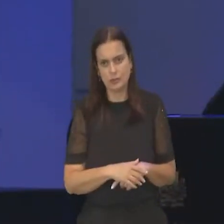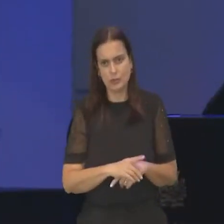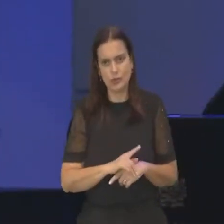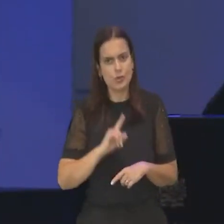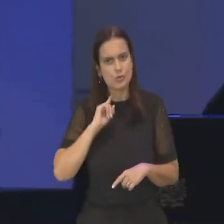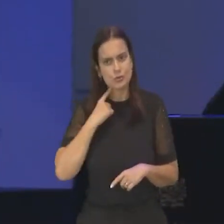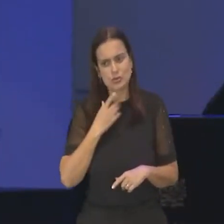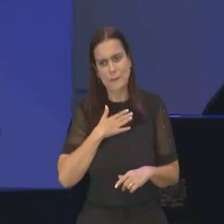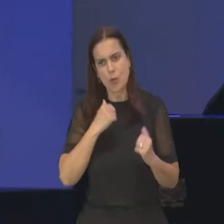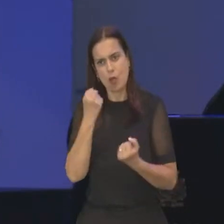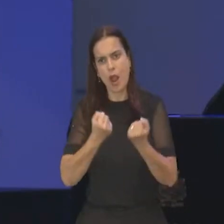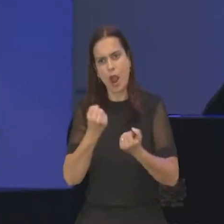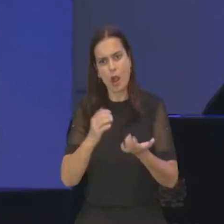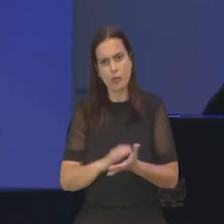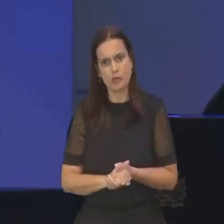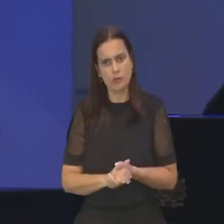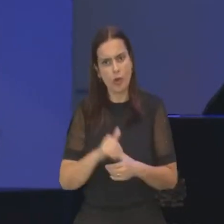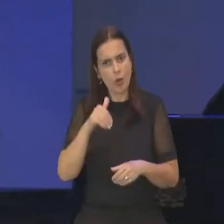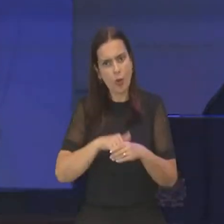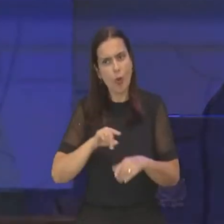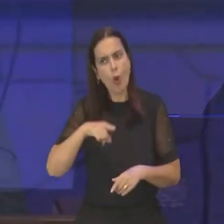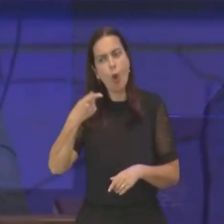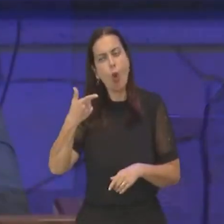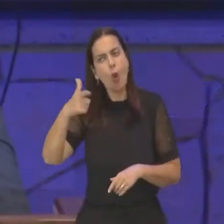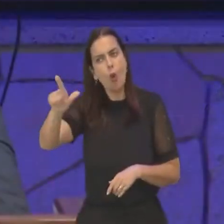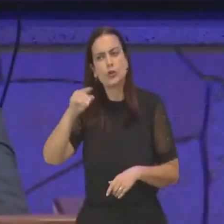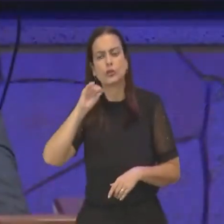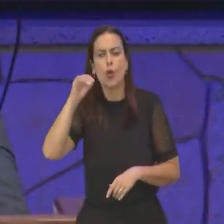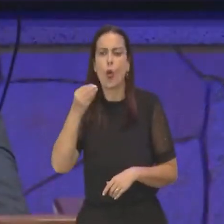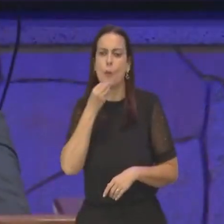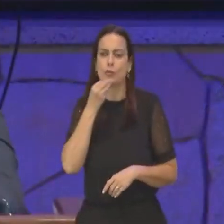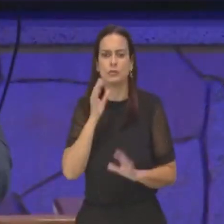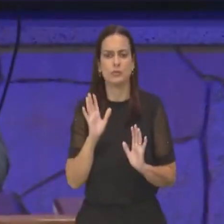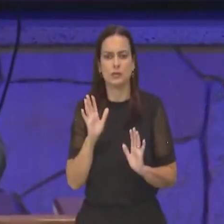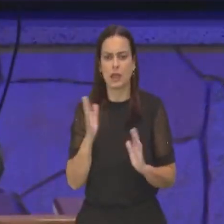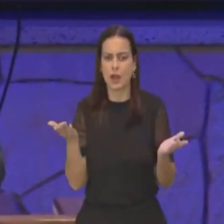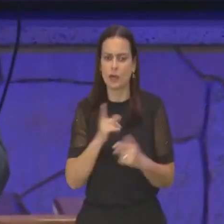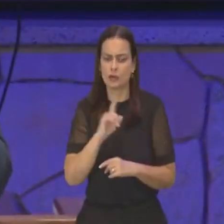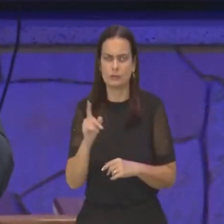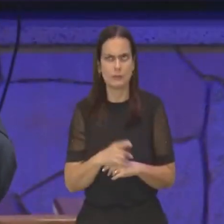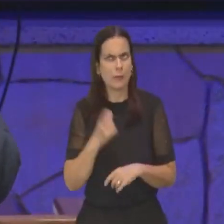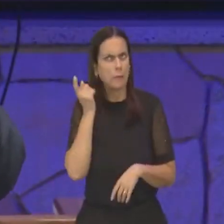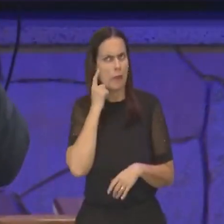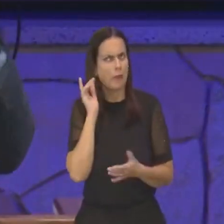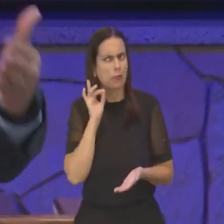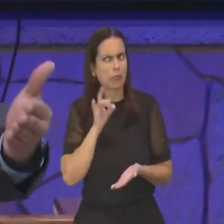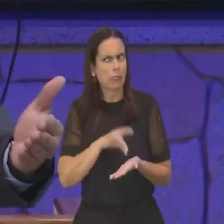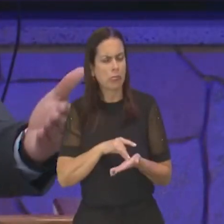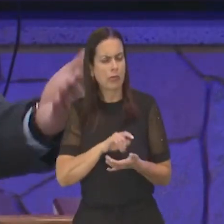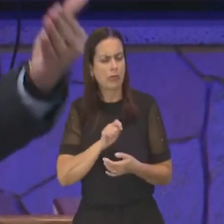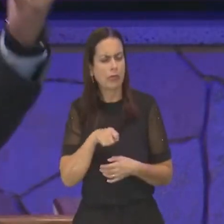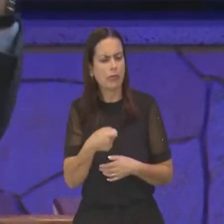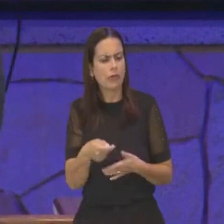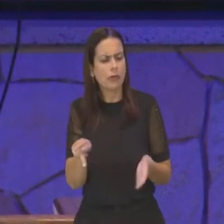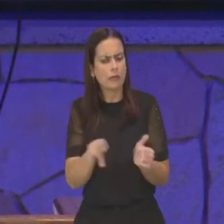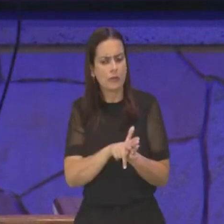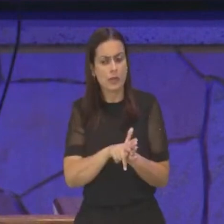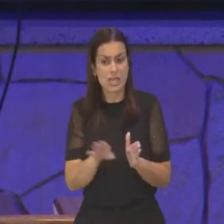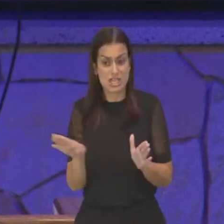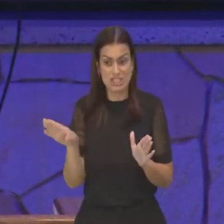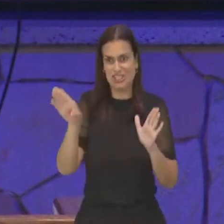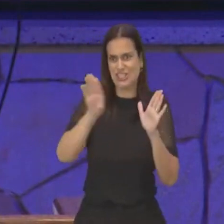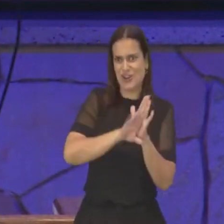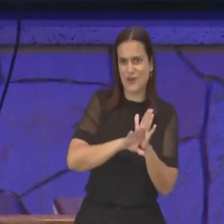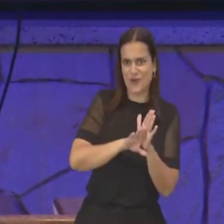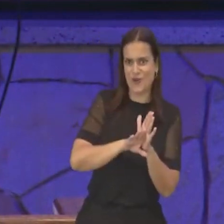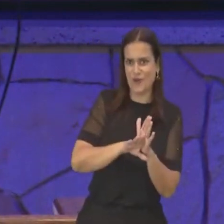A oferta vai ficar para outra oportunidade. Eu fiquei pensando, de fato, de quem é essa caminhonete? Porque quando ele chegou